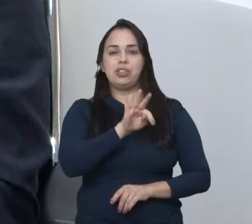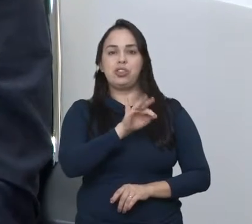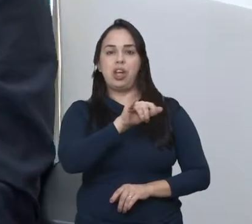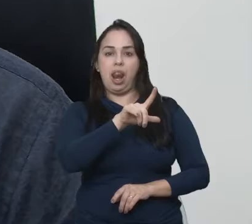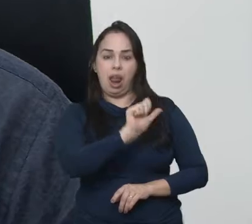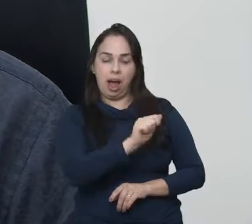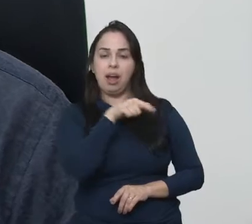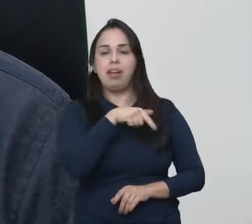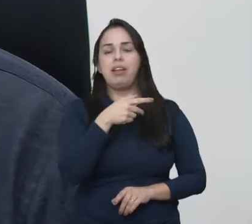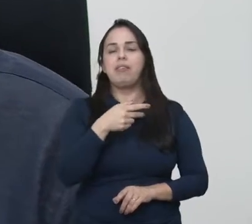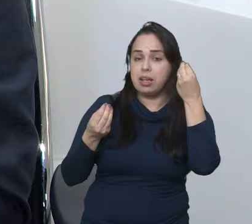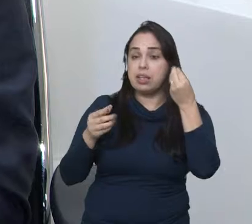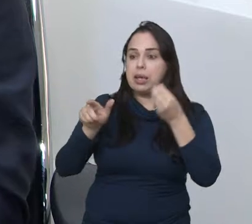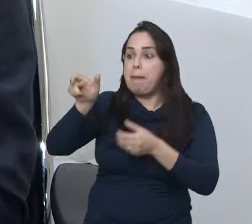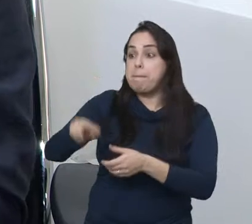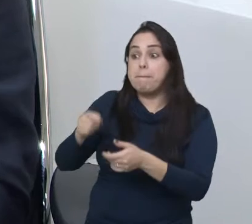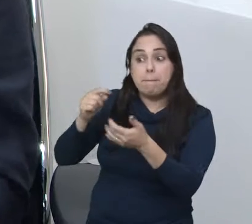muitos buracos,